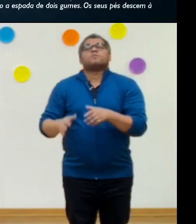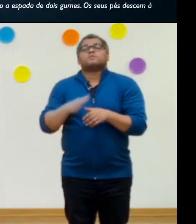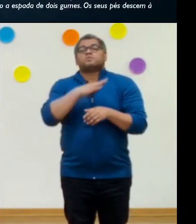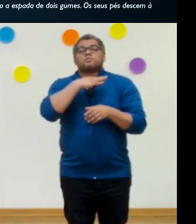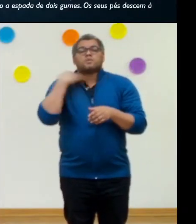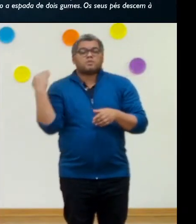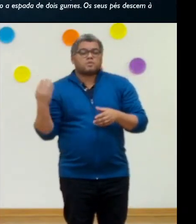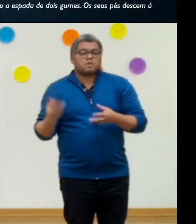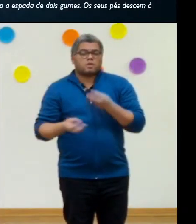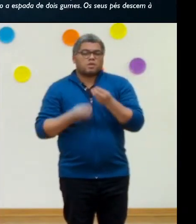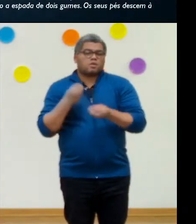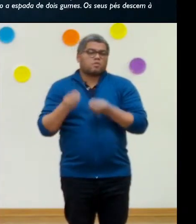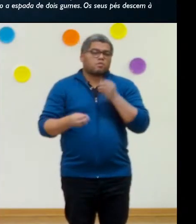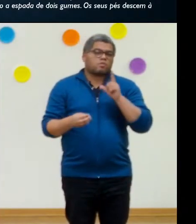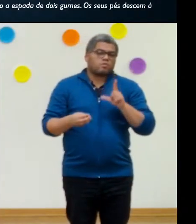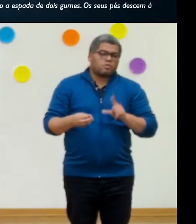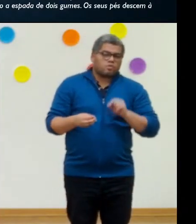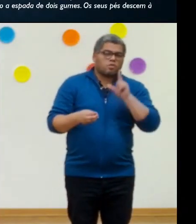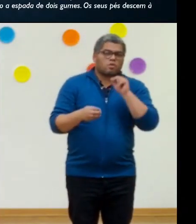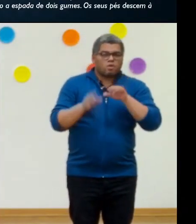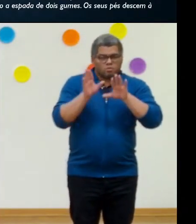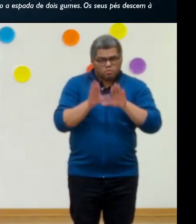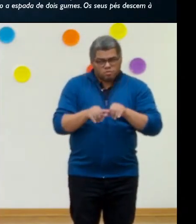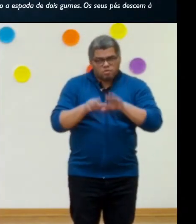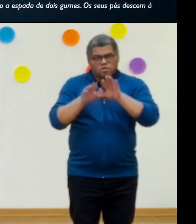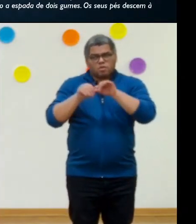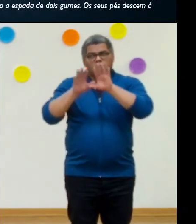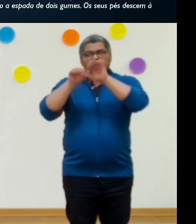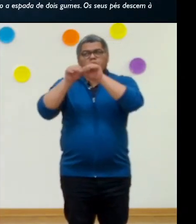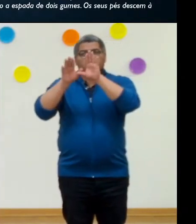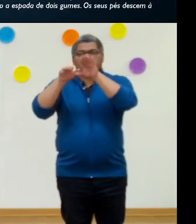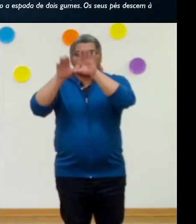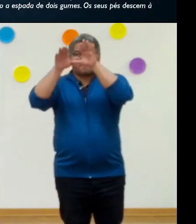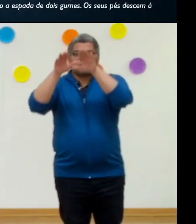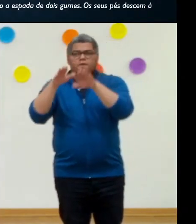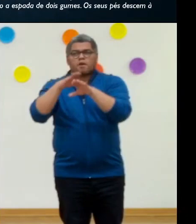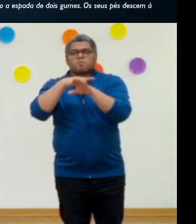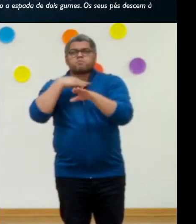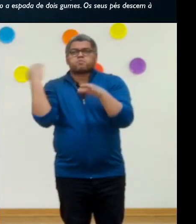É como o passarinho que vai para o laço, vai rapidinho. O cervo que vai para a rede.